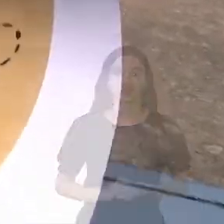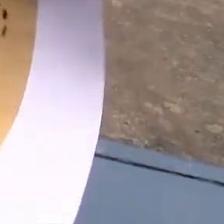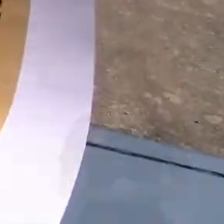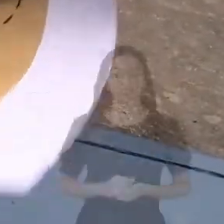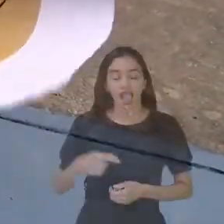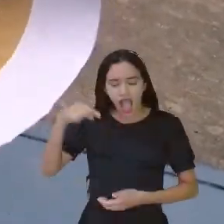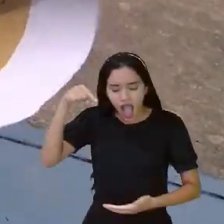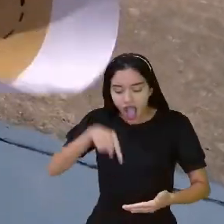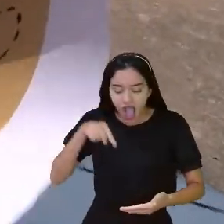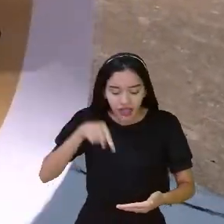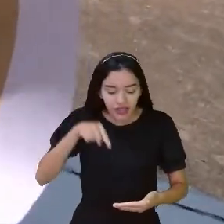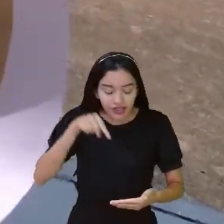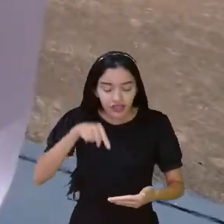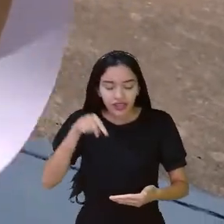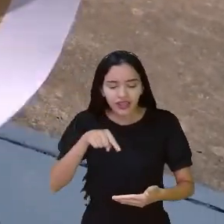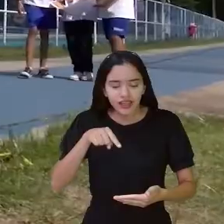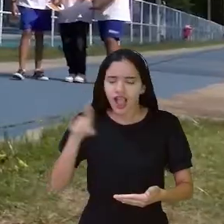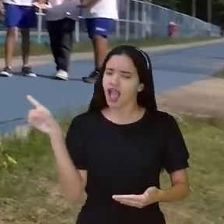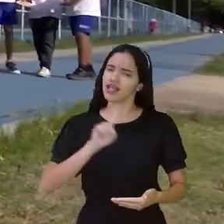é aqui